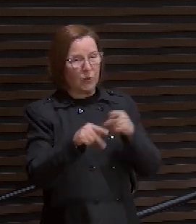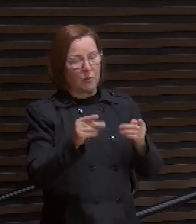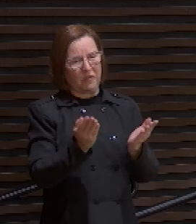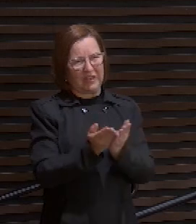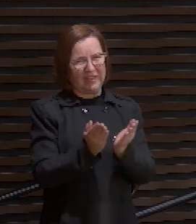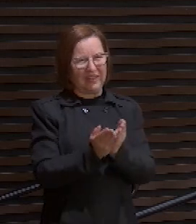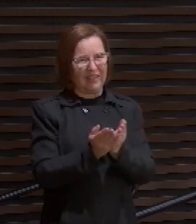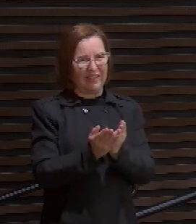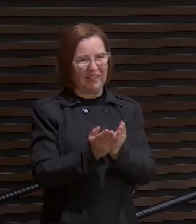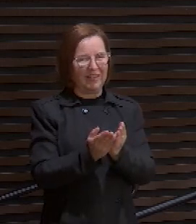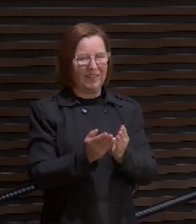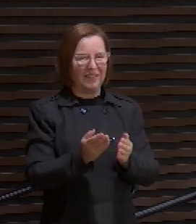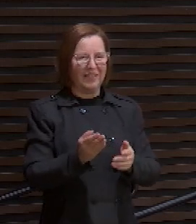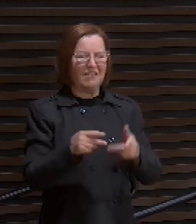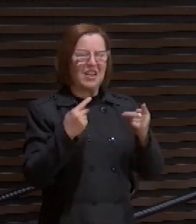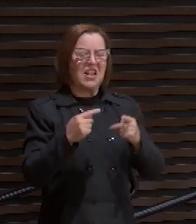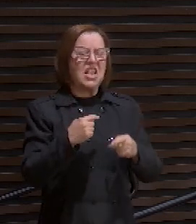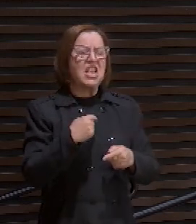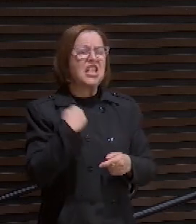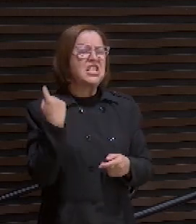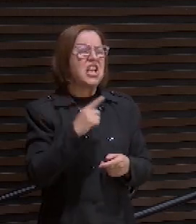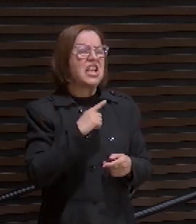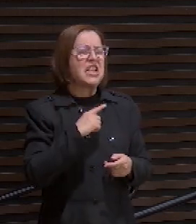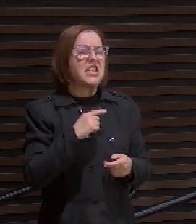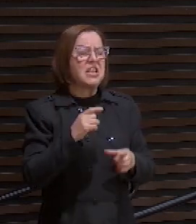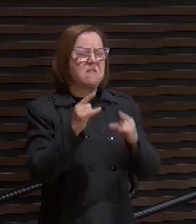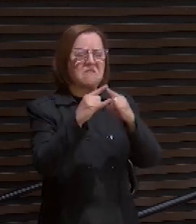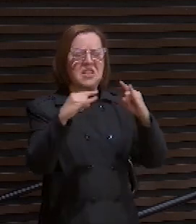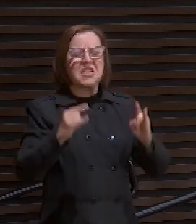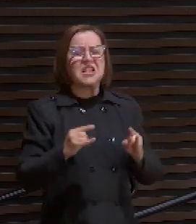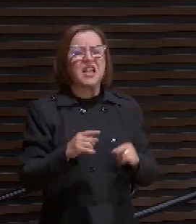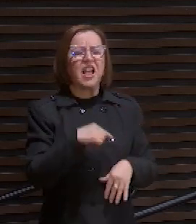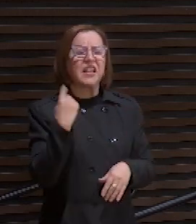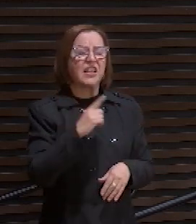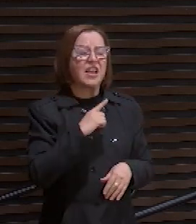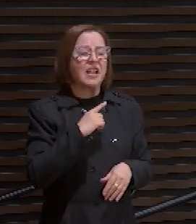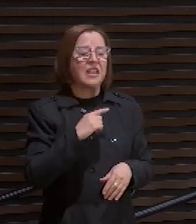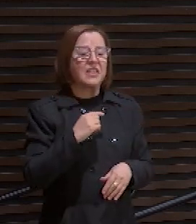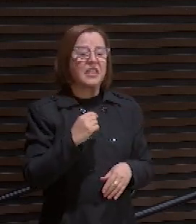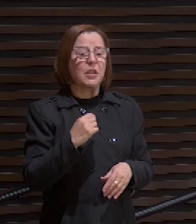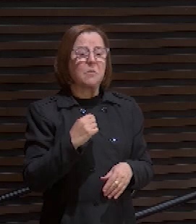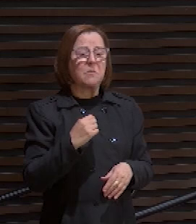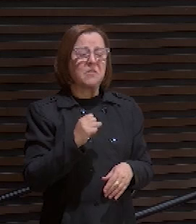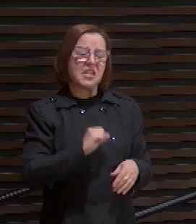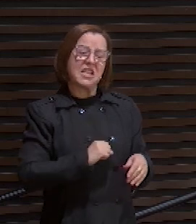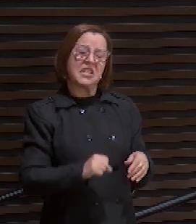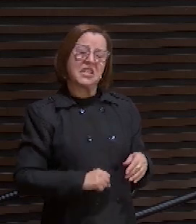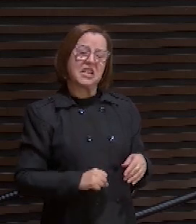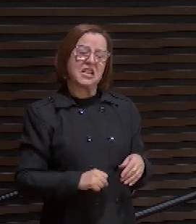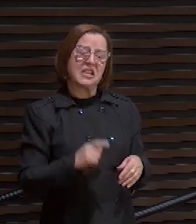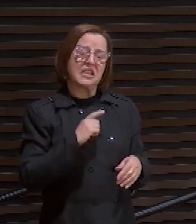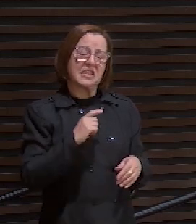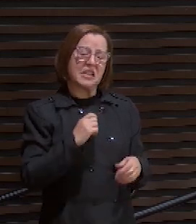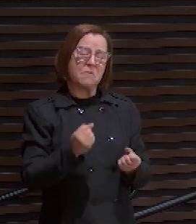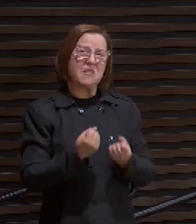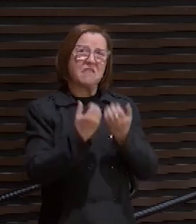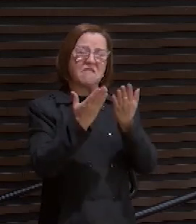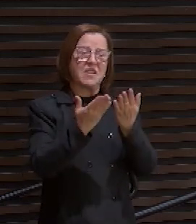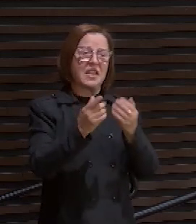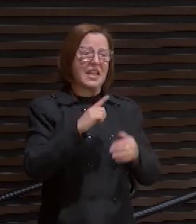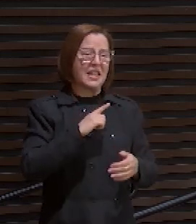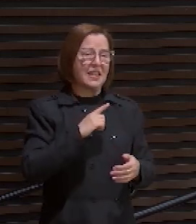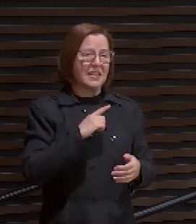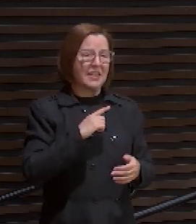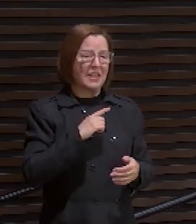temos o tabernáculo, temos o sacerdócio, temos as oferendas, temos